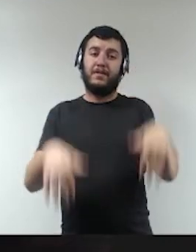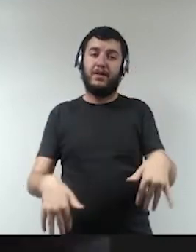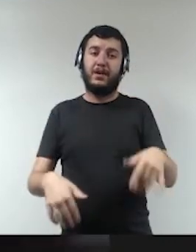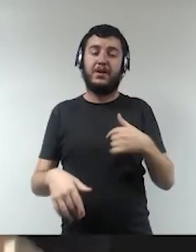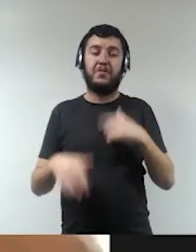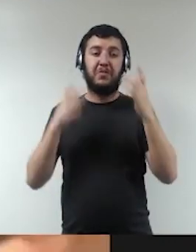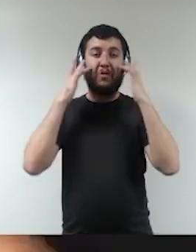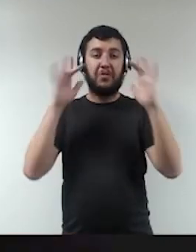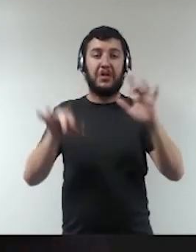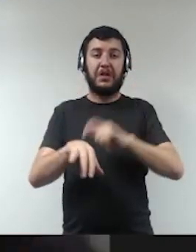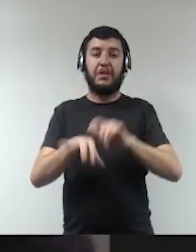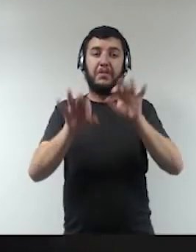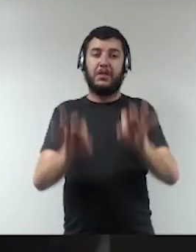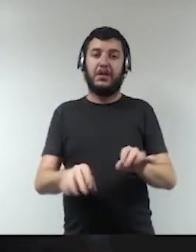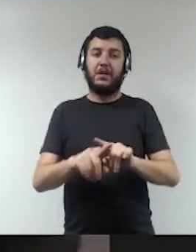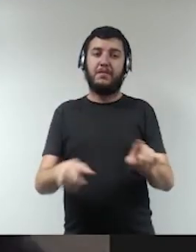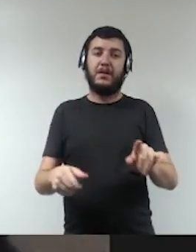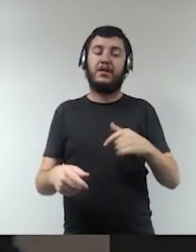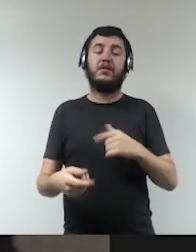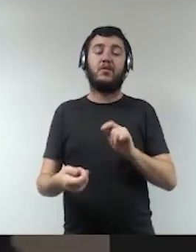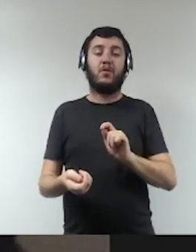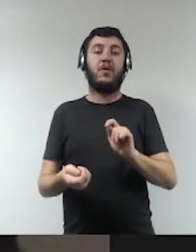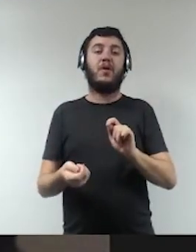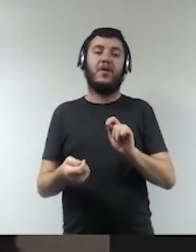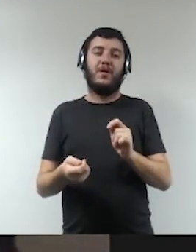rápido para poder ouvir as professoras.